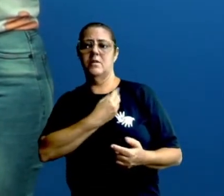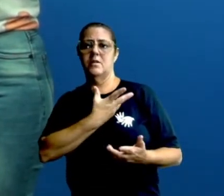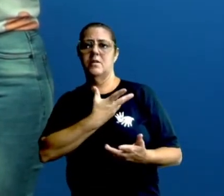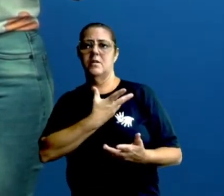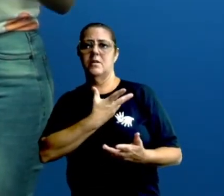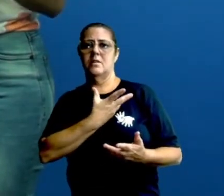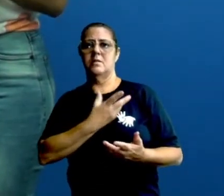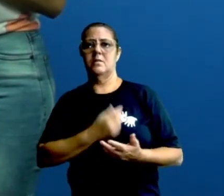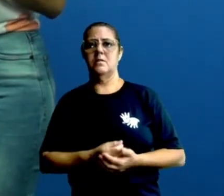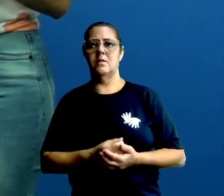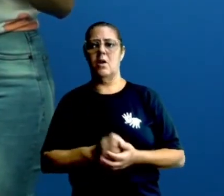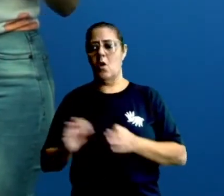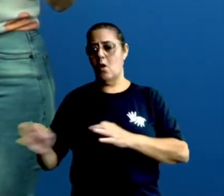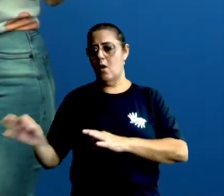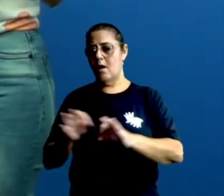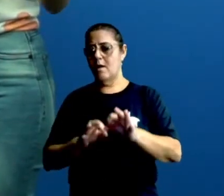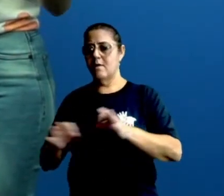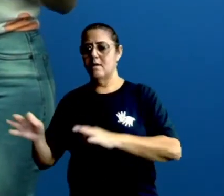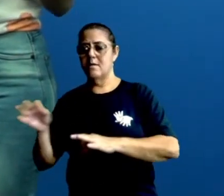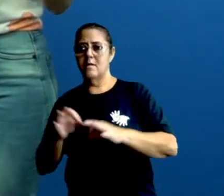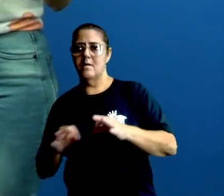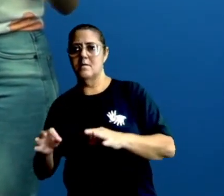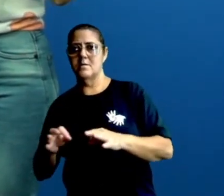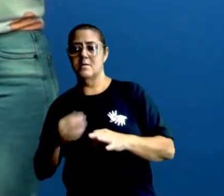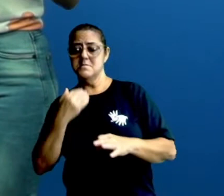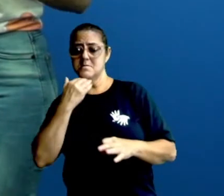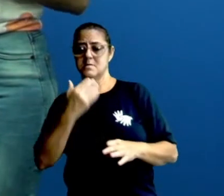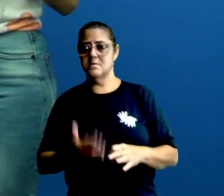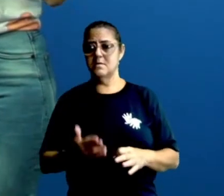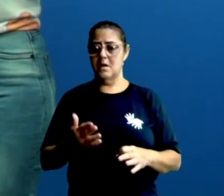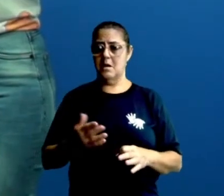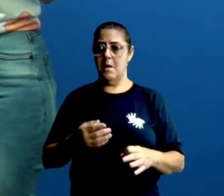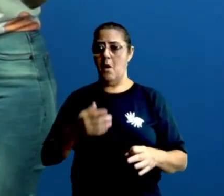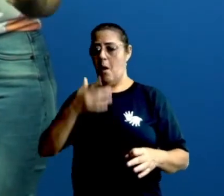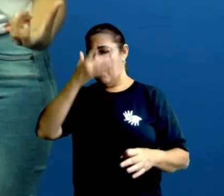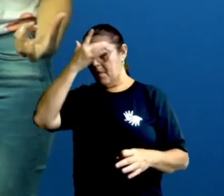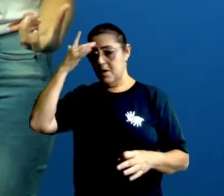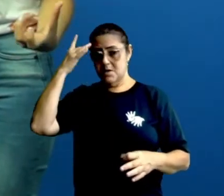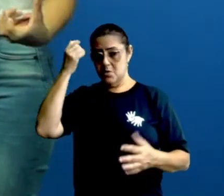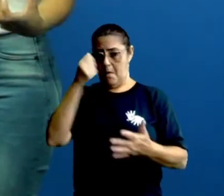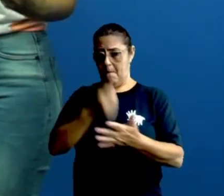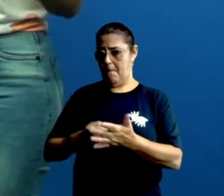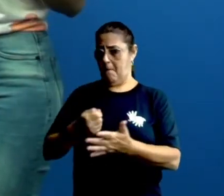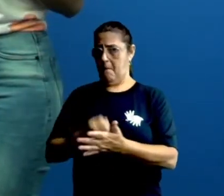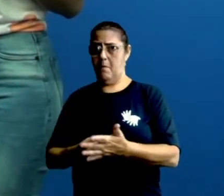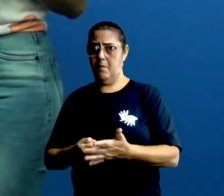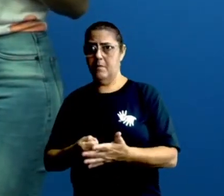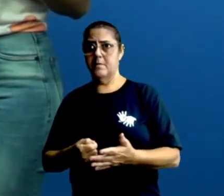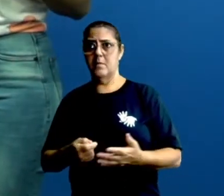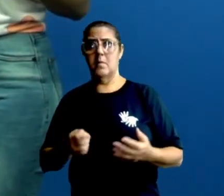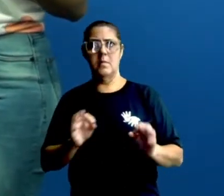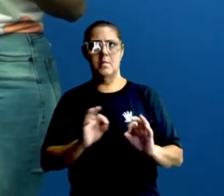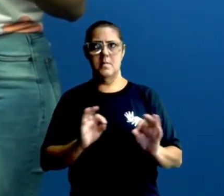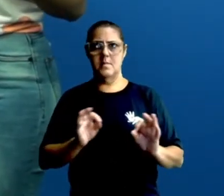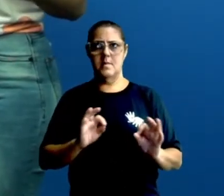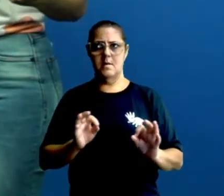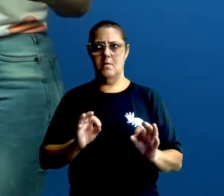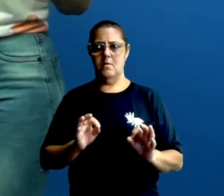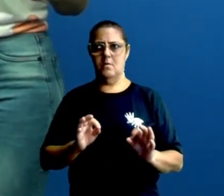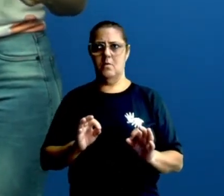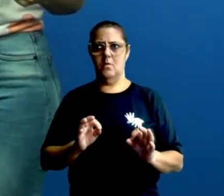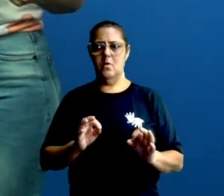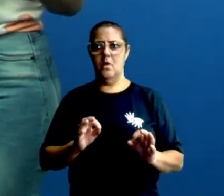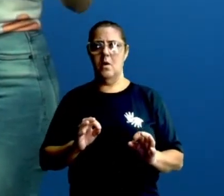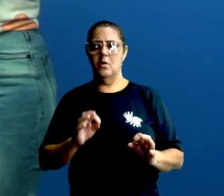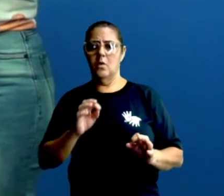uma vida organizada sem exploração do homem pelo homem. Então, a figura